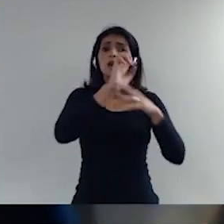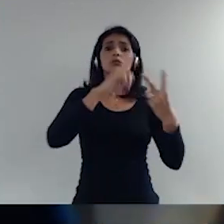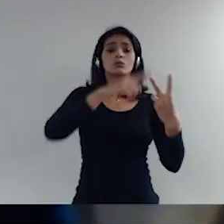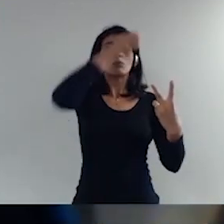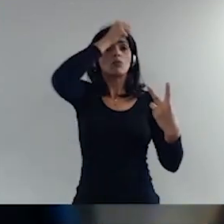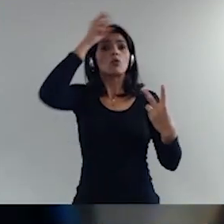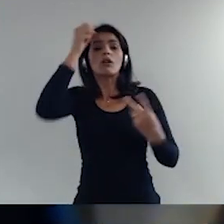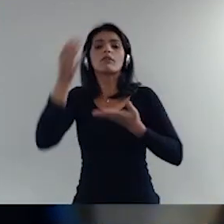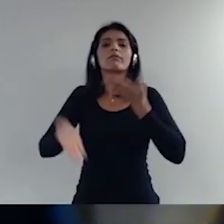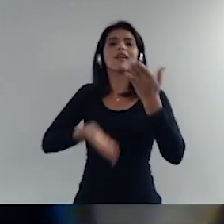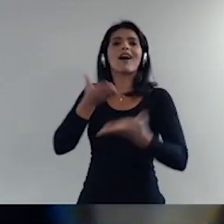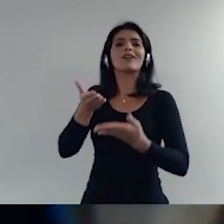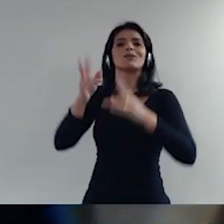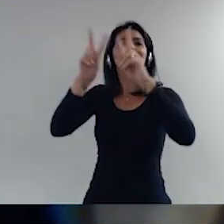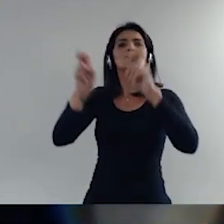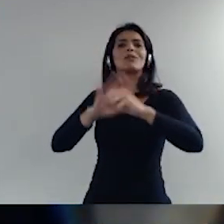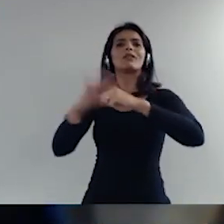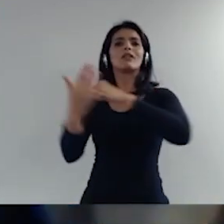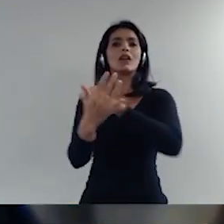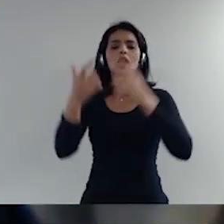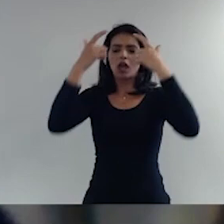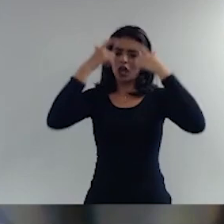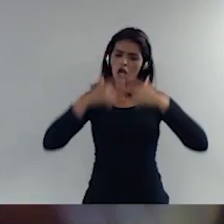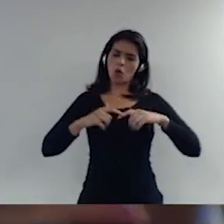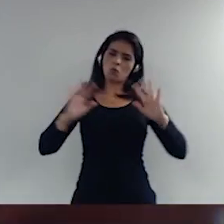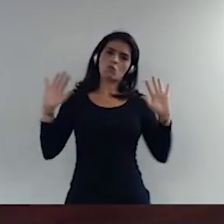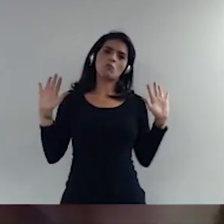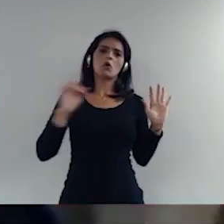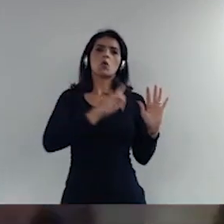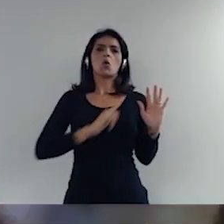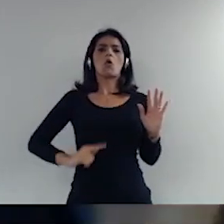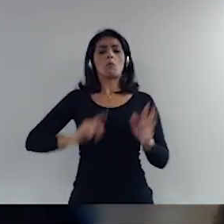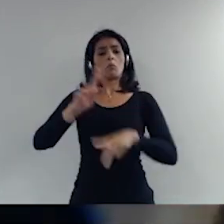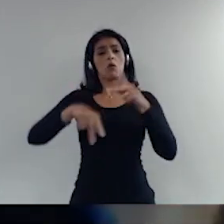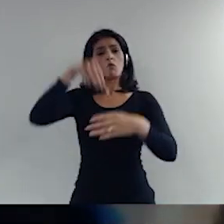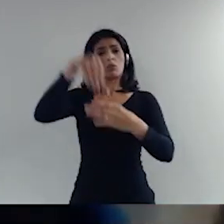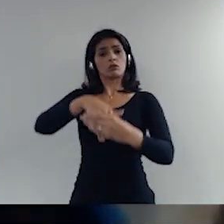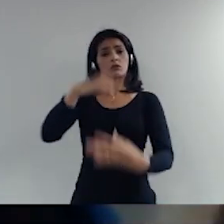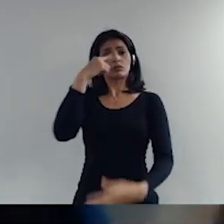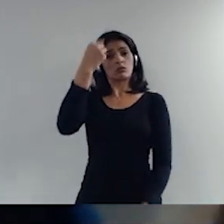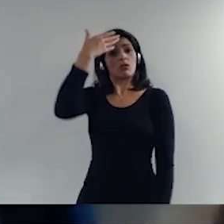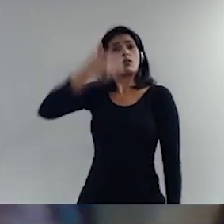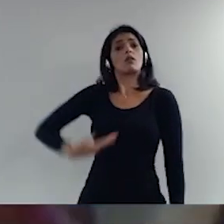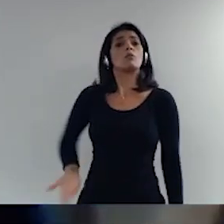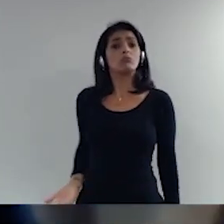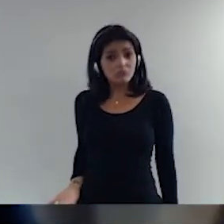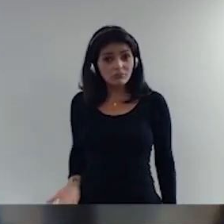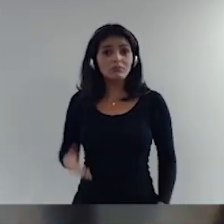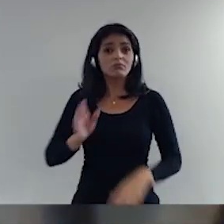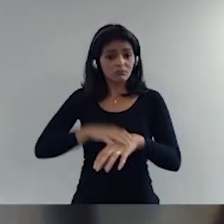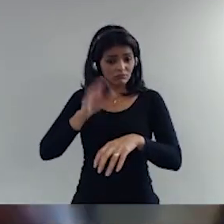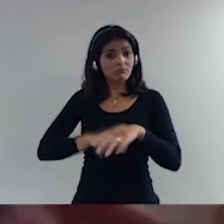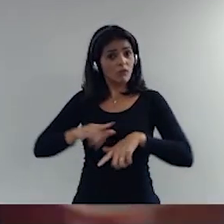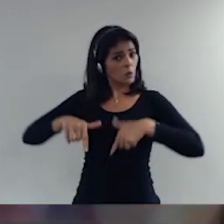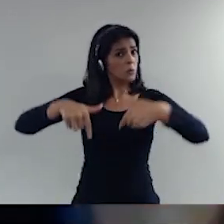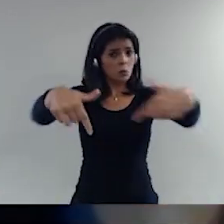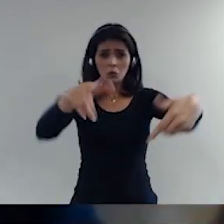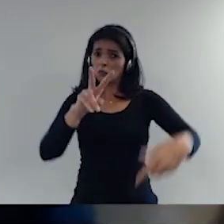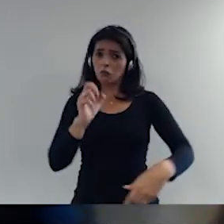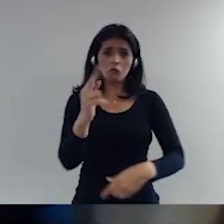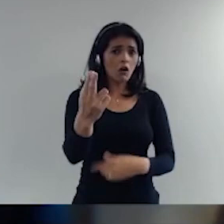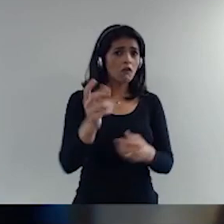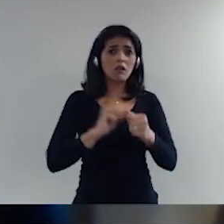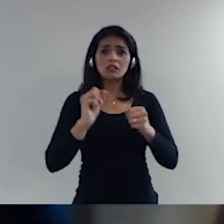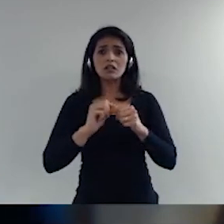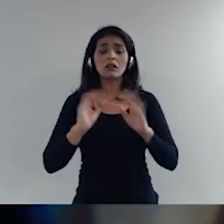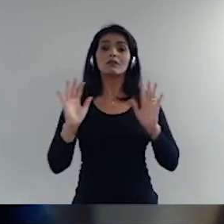o trato dessa matéria, e eu, como governante eleito, né, com mandato popular, legitimado pelo